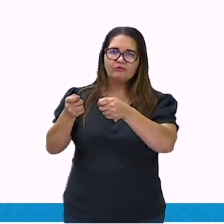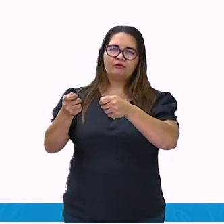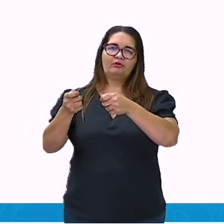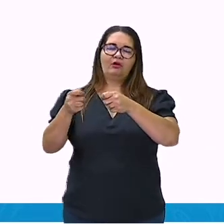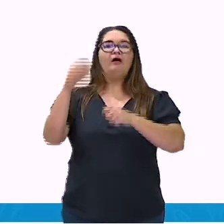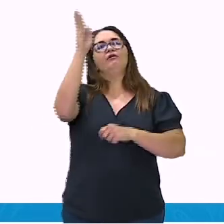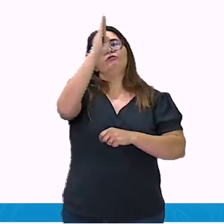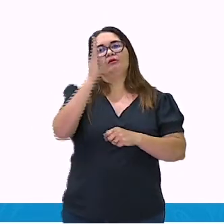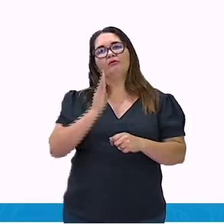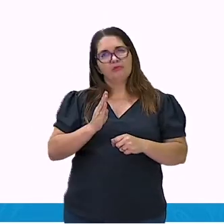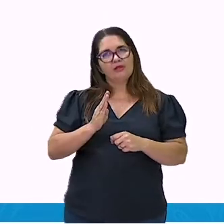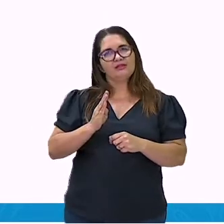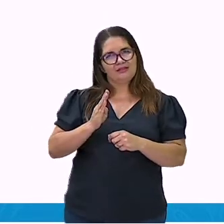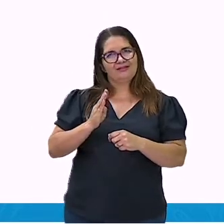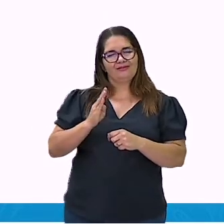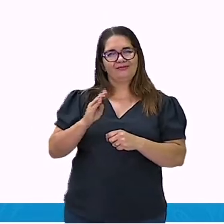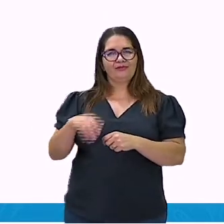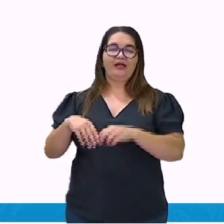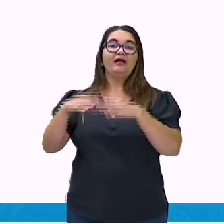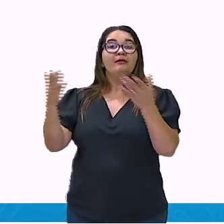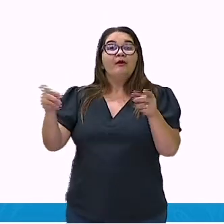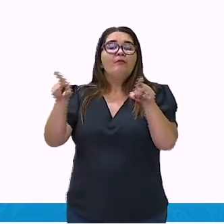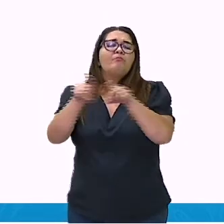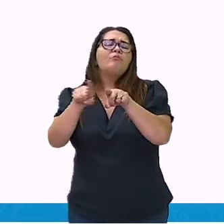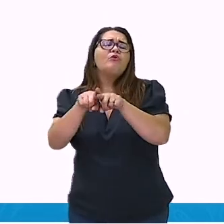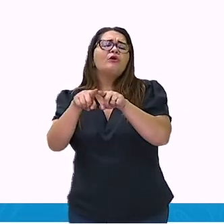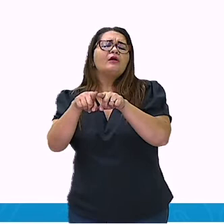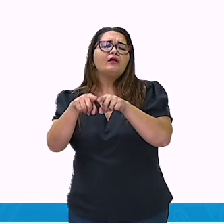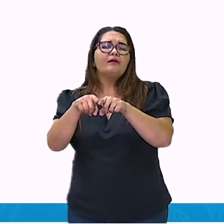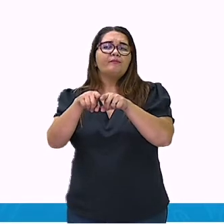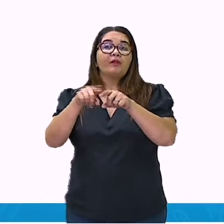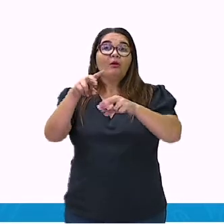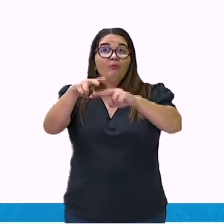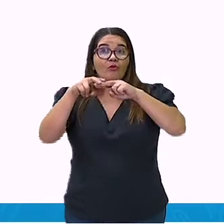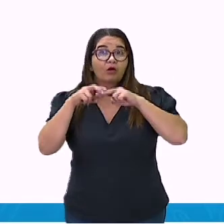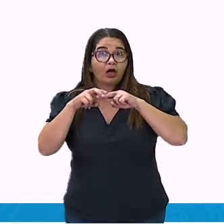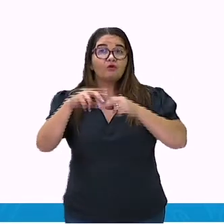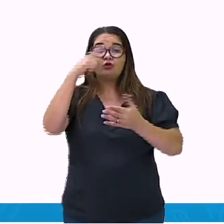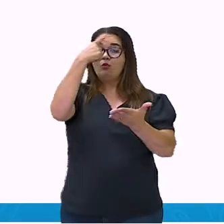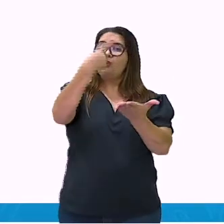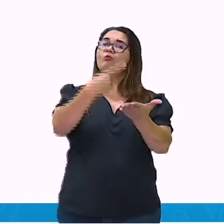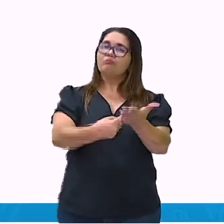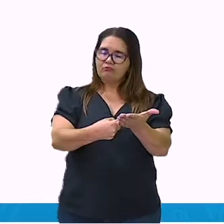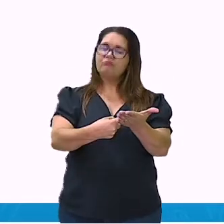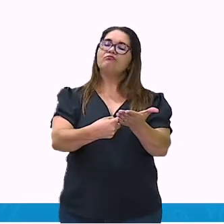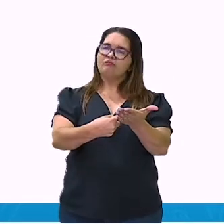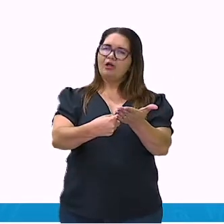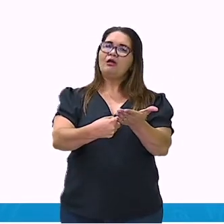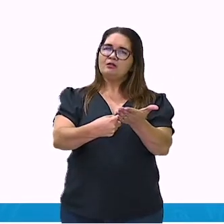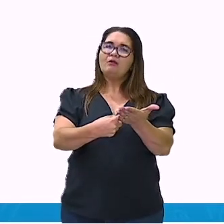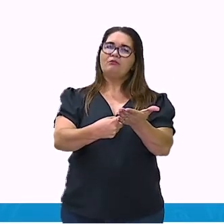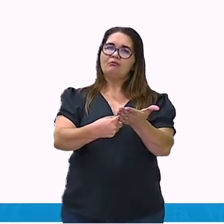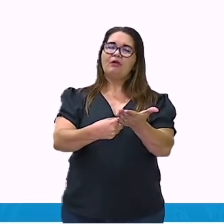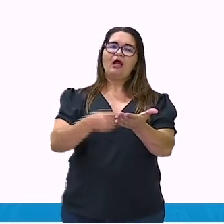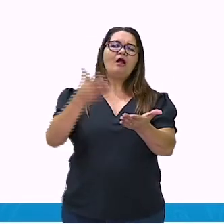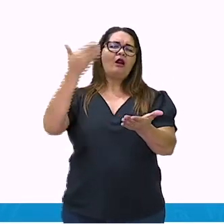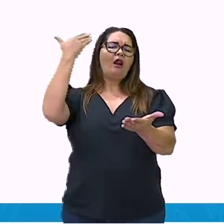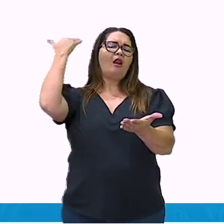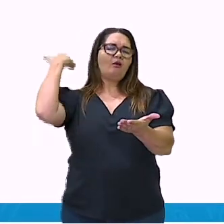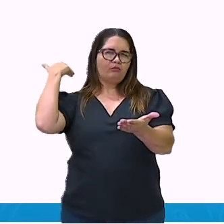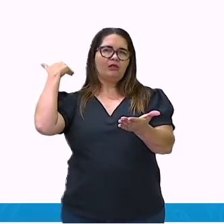eles, o mais conhecido é o Tratado de Tordesilhas. Agora, os deveres do capitão donatário e